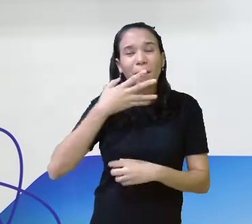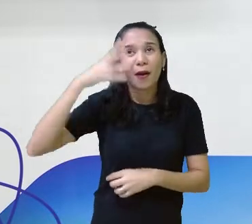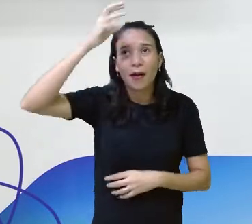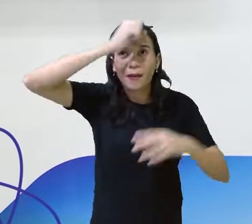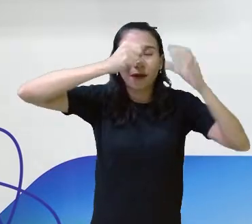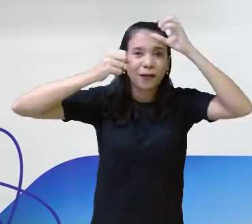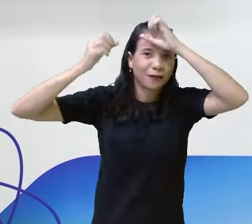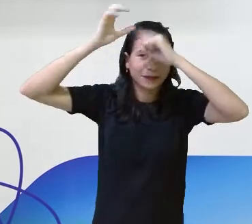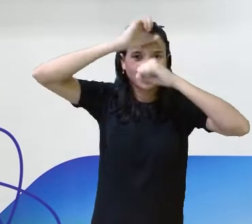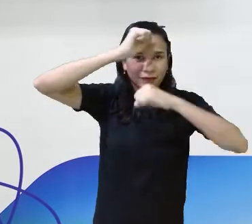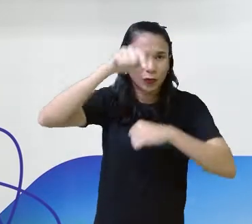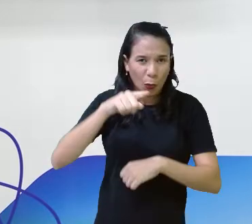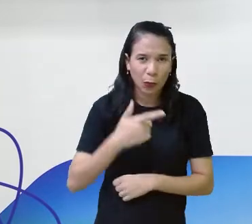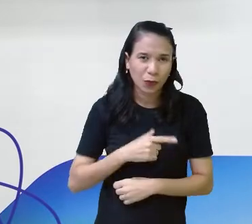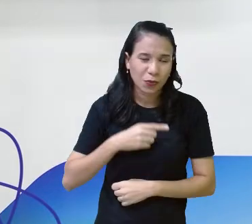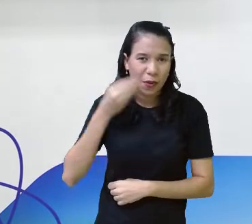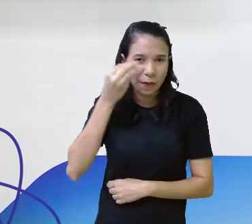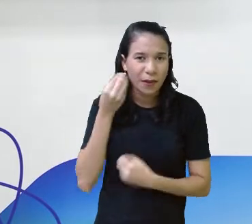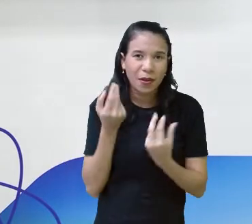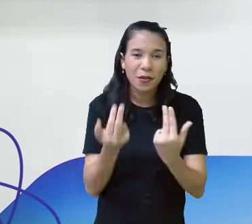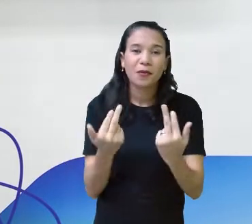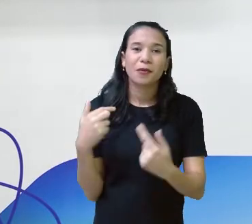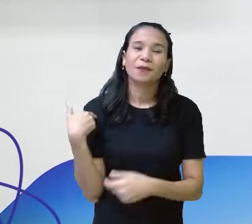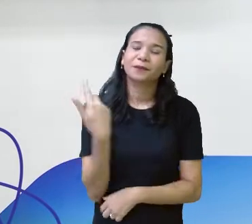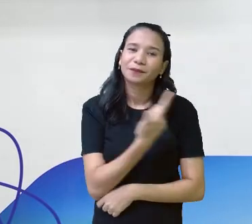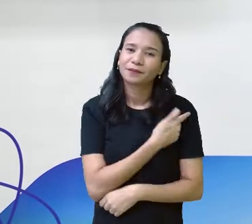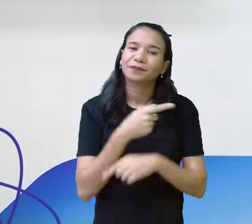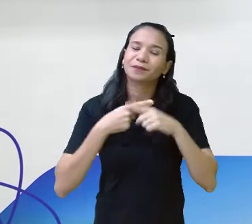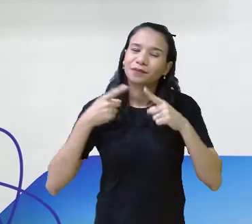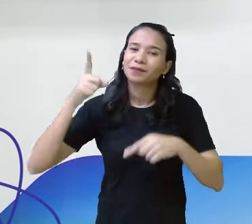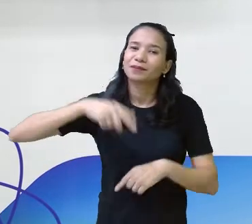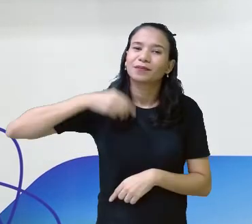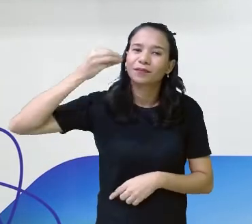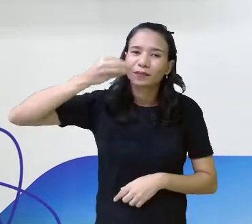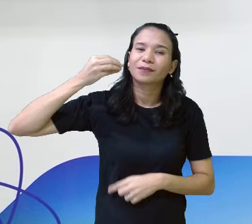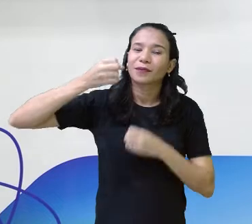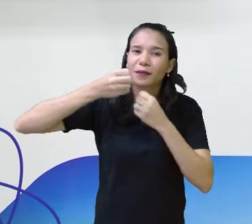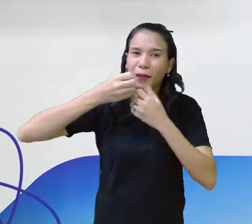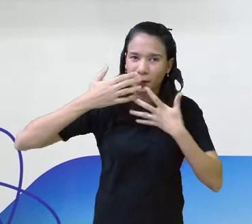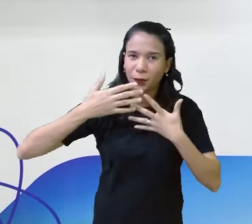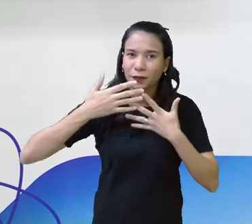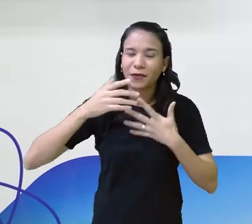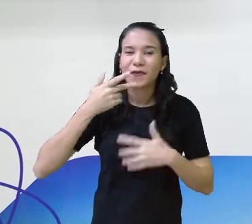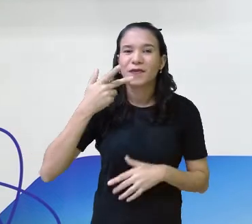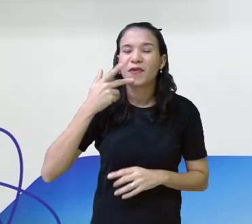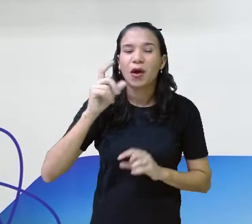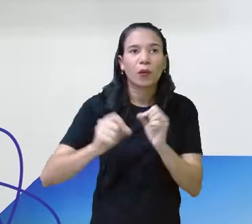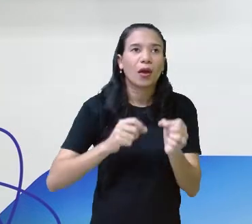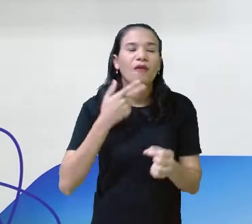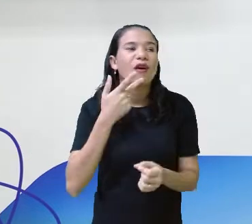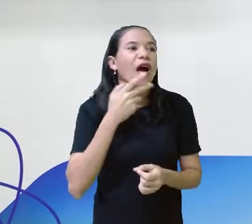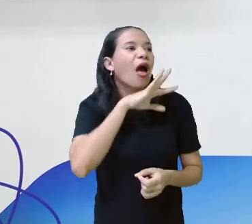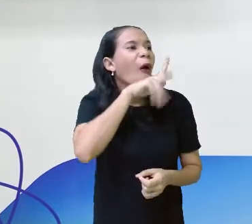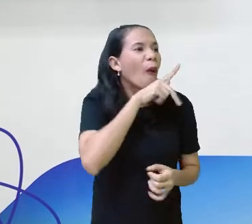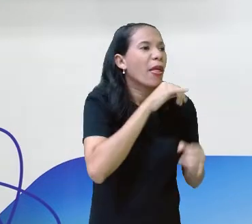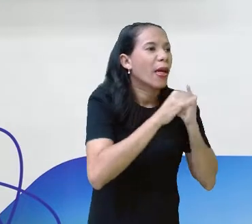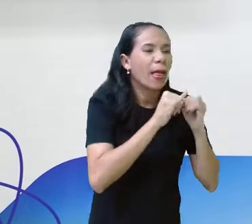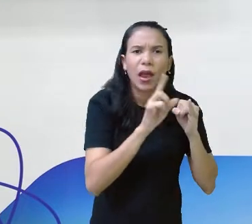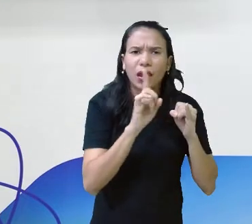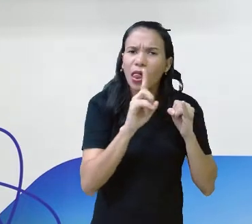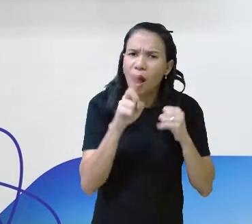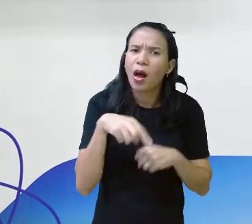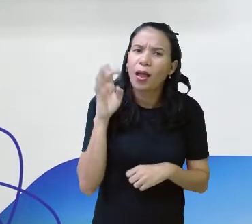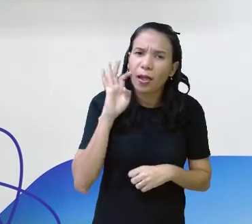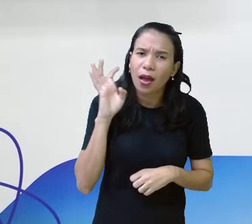não vivenciam tanto isso quanto a gente vivenciou, mas é uma experiência muito boa. Não estamos condenando a internet, mas você